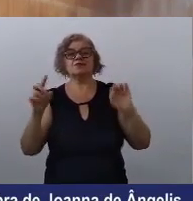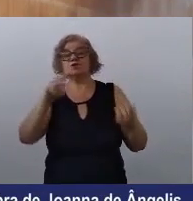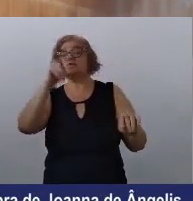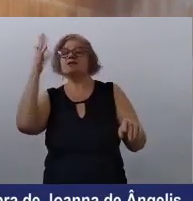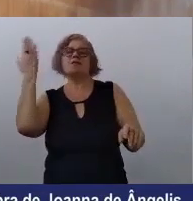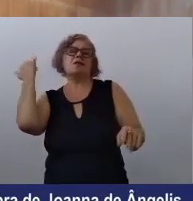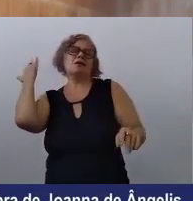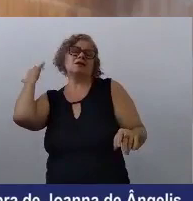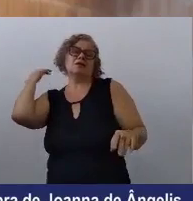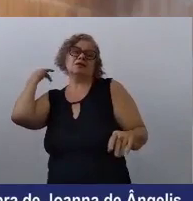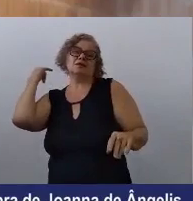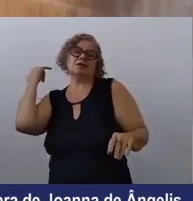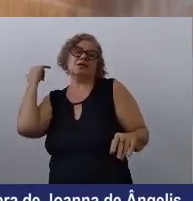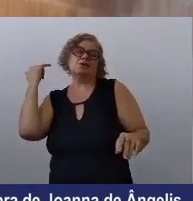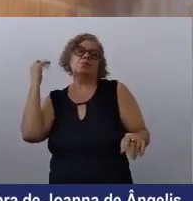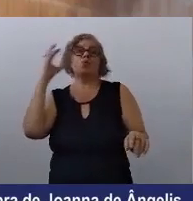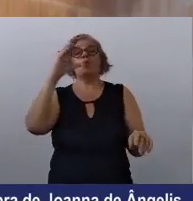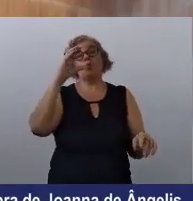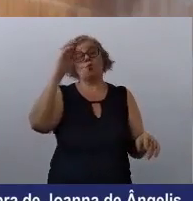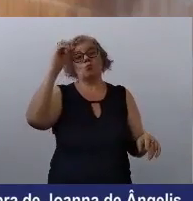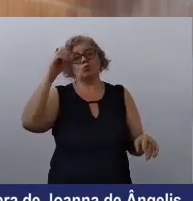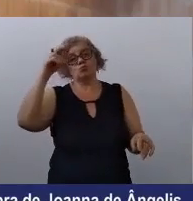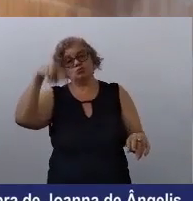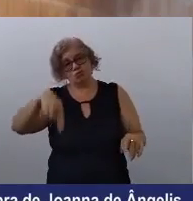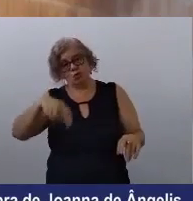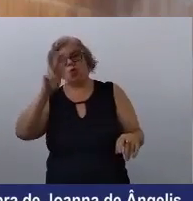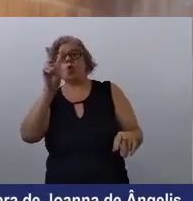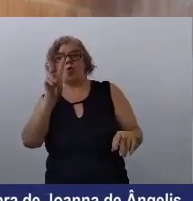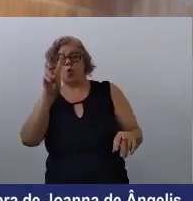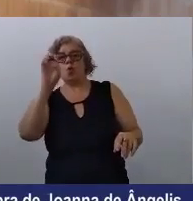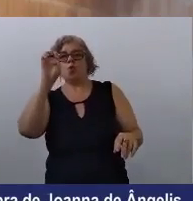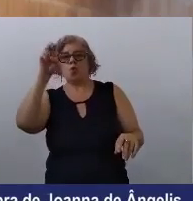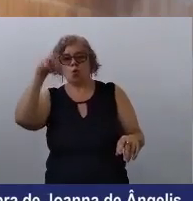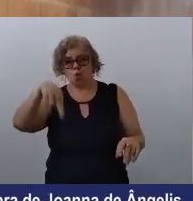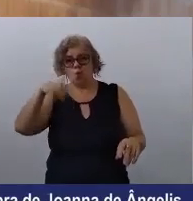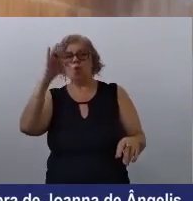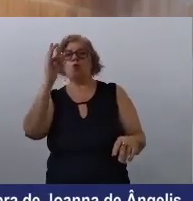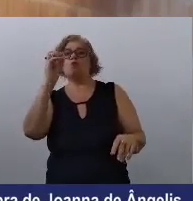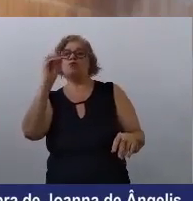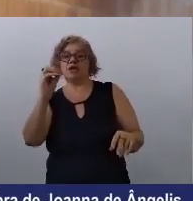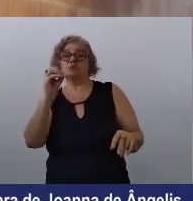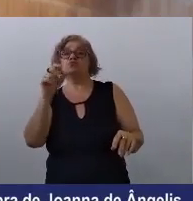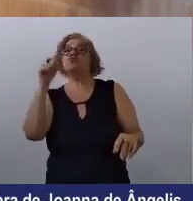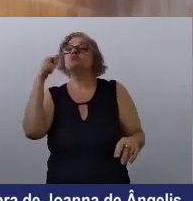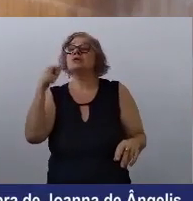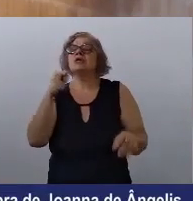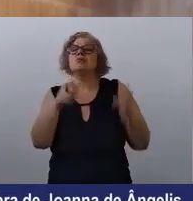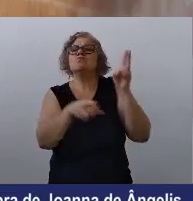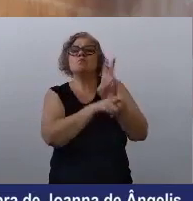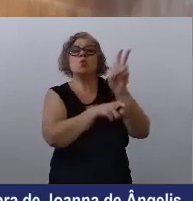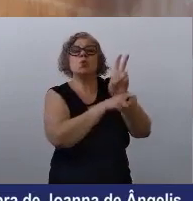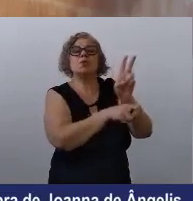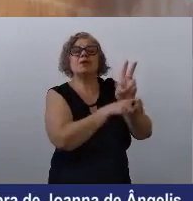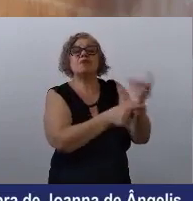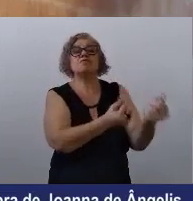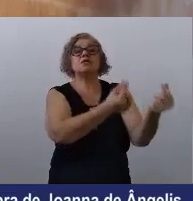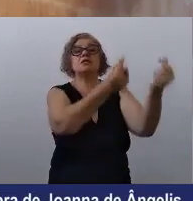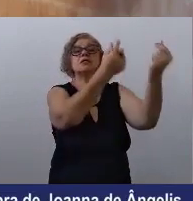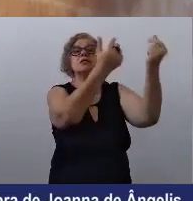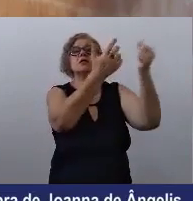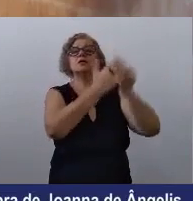Naquela época, os conventos eram patrocinados pelos fazendeiros e pelos ricos